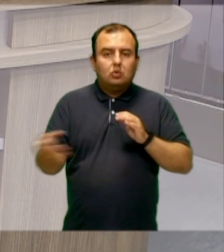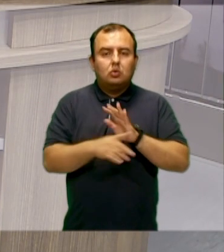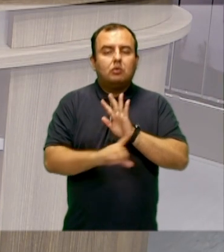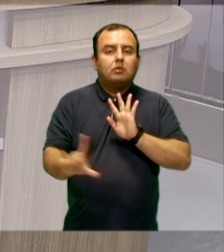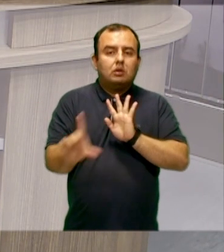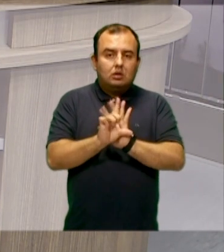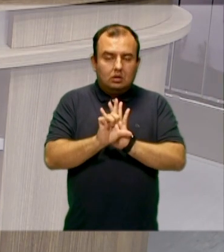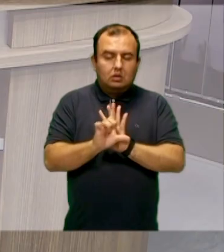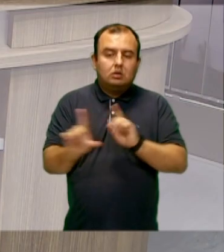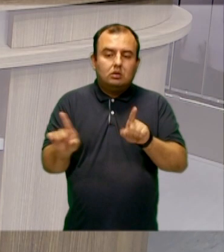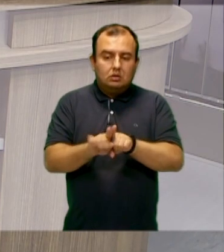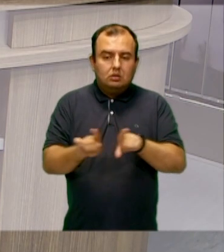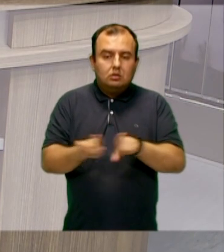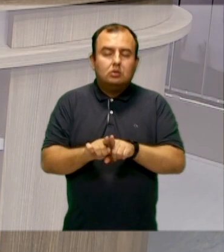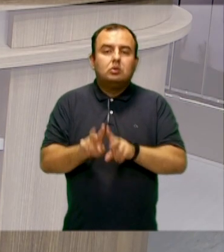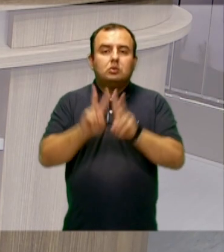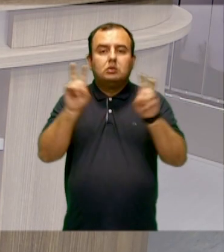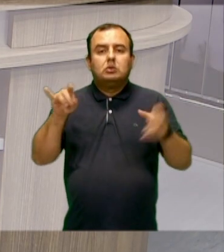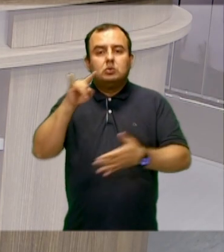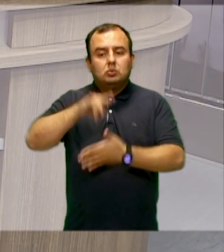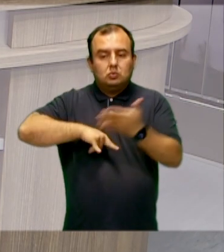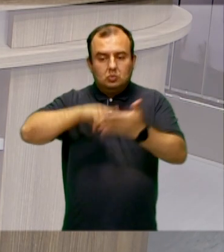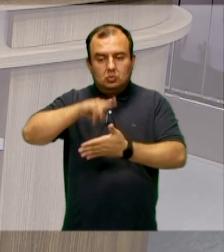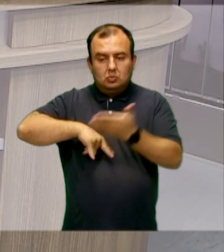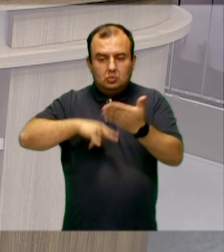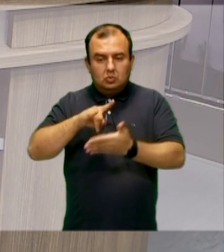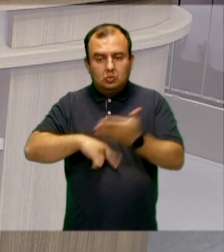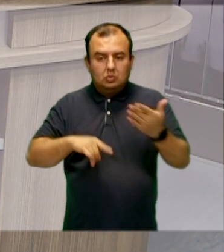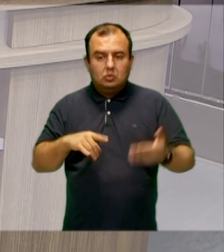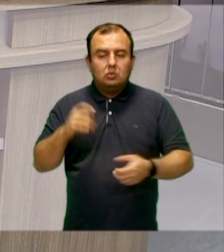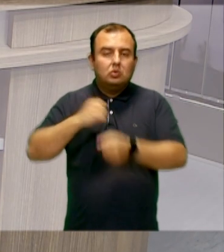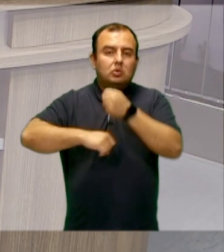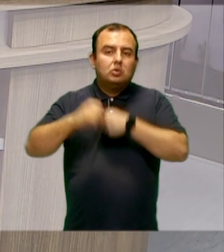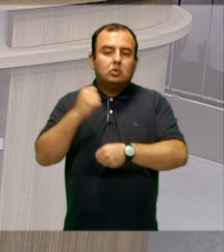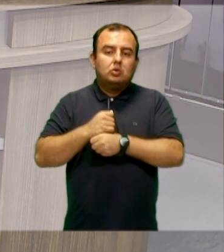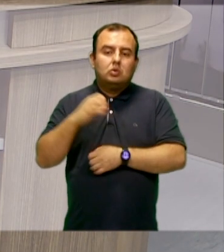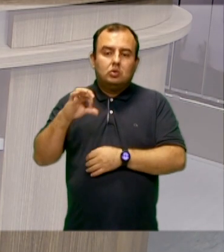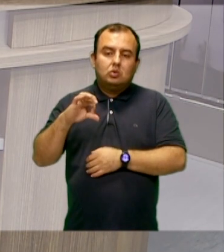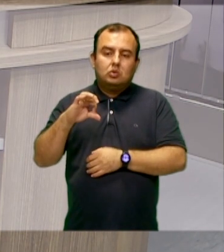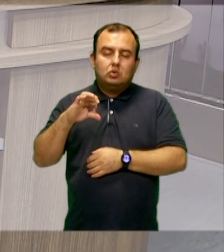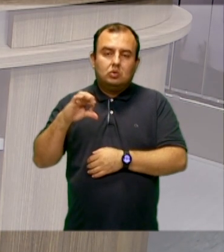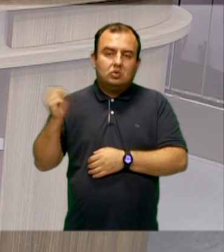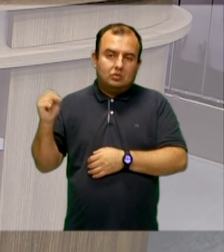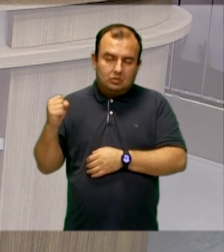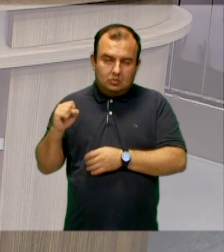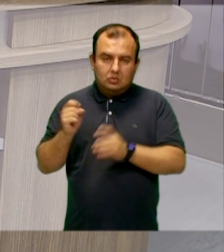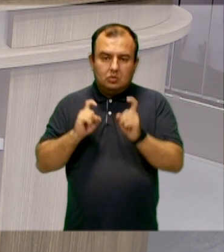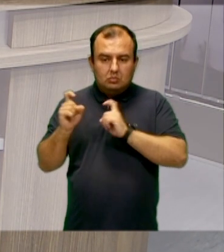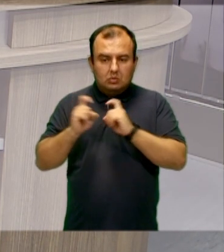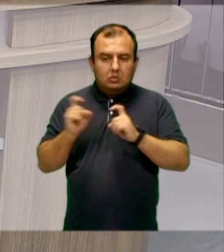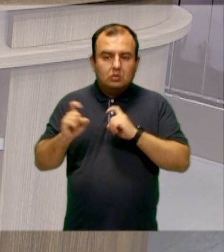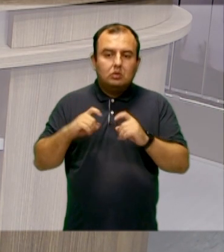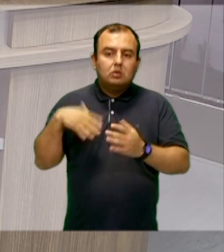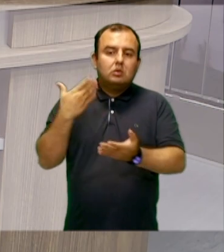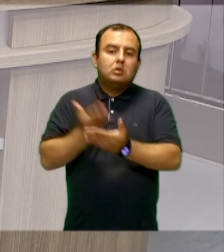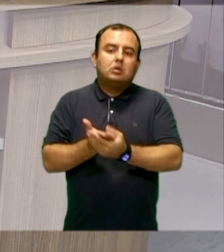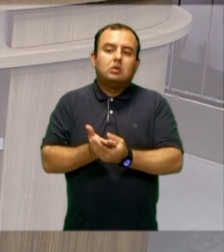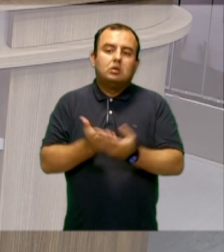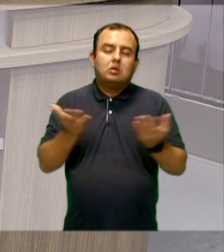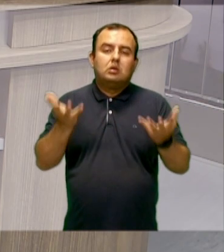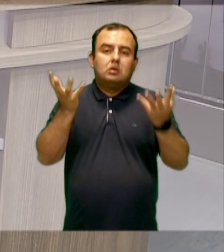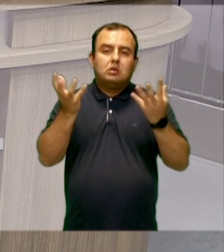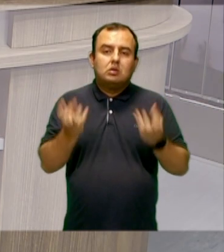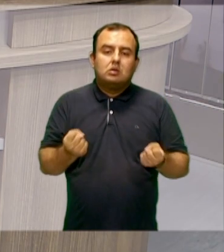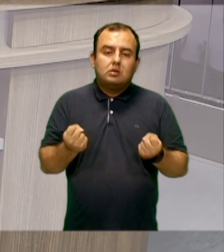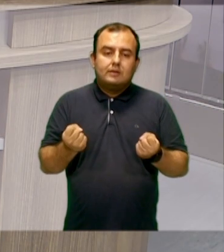legislação sobre a questão de documentos, porque o documento é de 98, foi criada uma comissão e de lá para cá nunca ninguém